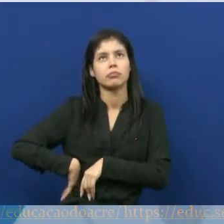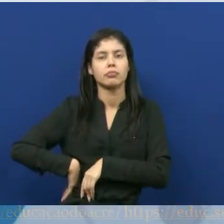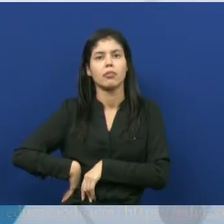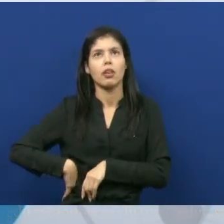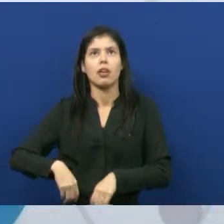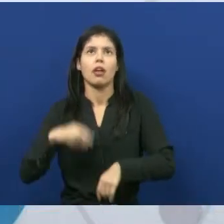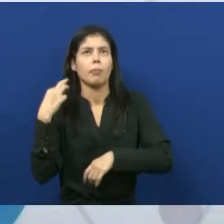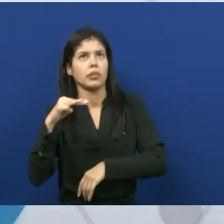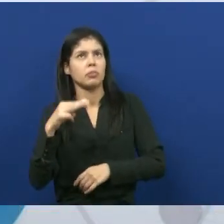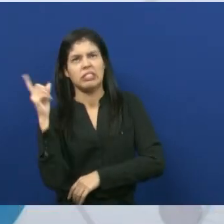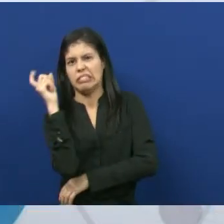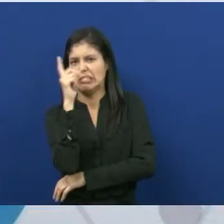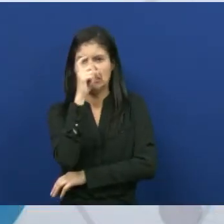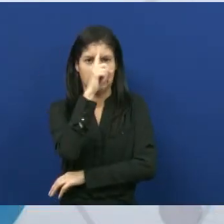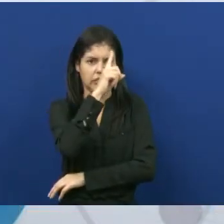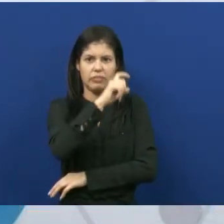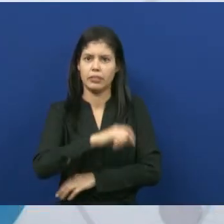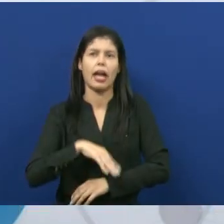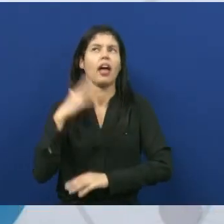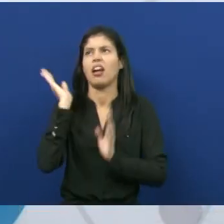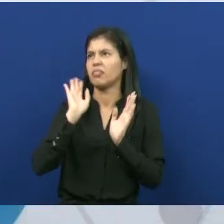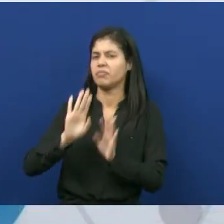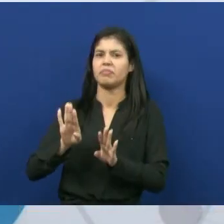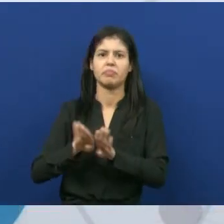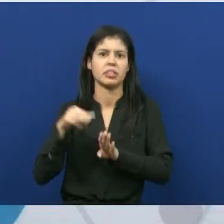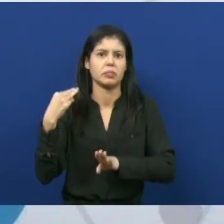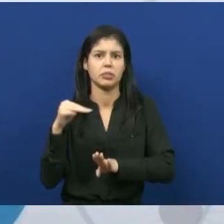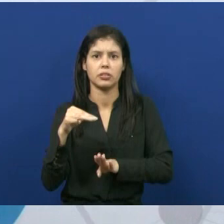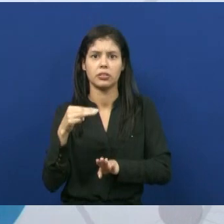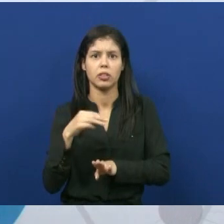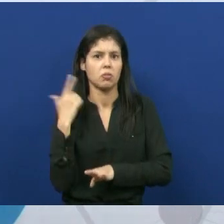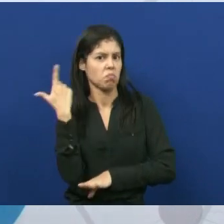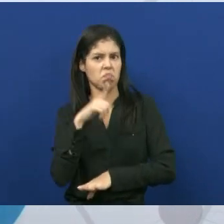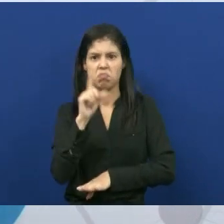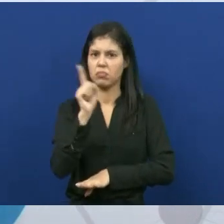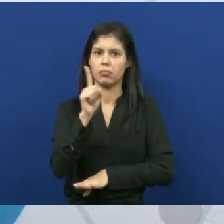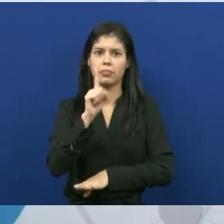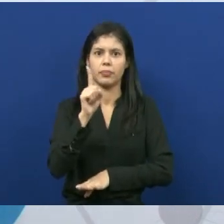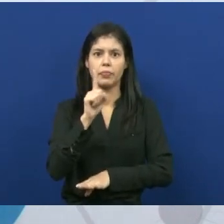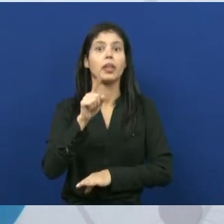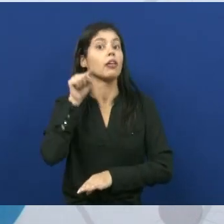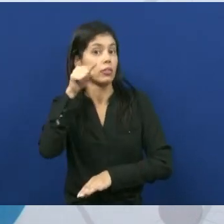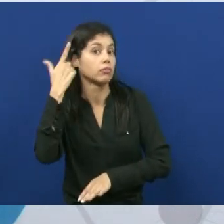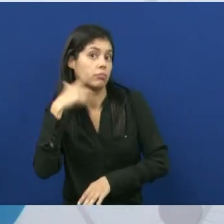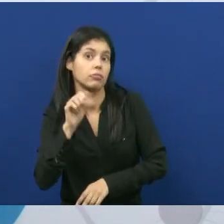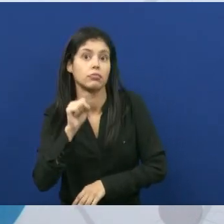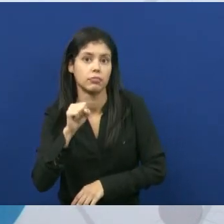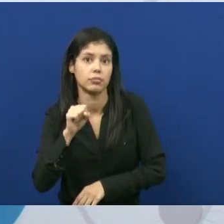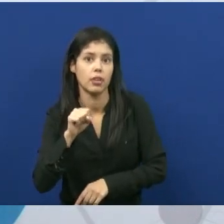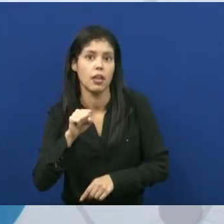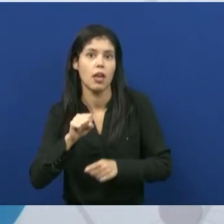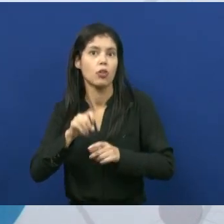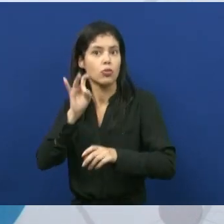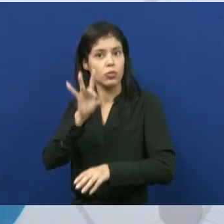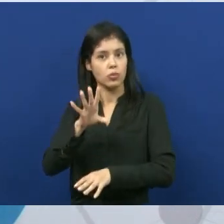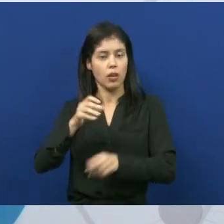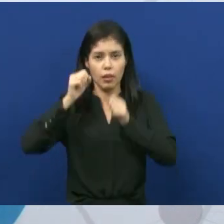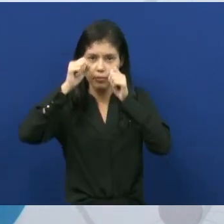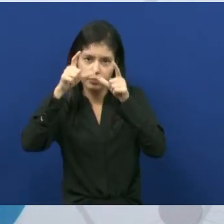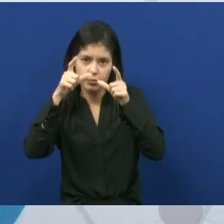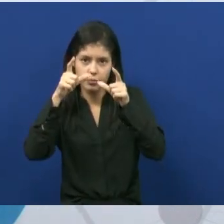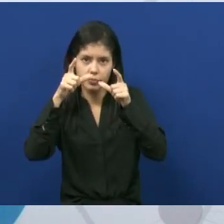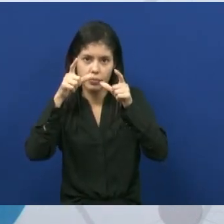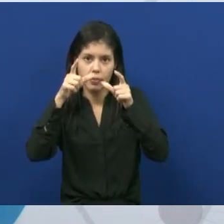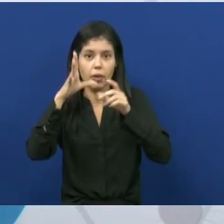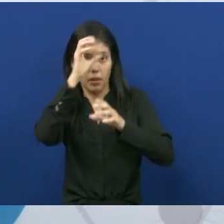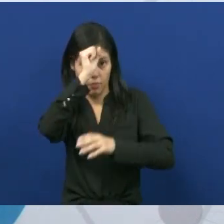aí a matemática é muito difícil ah não o mate que eu não consigo você consegue sim só basta ter